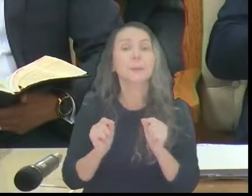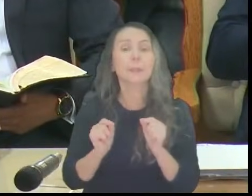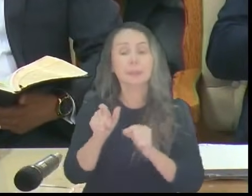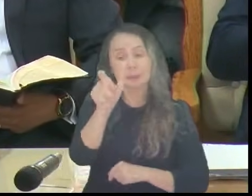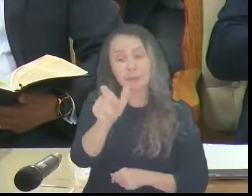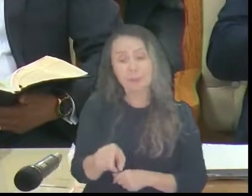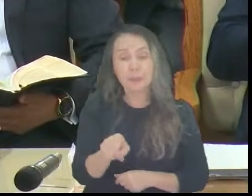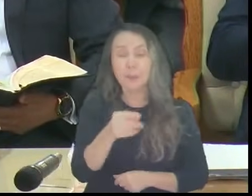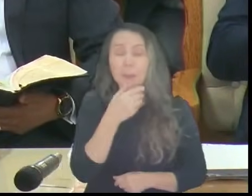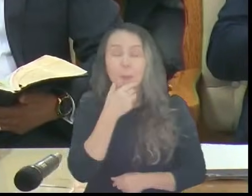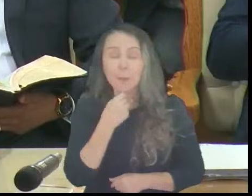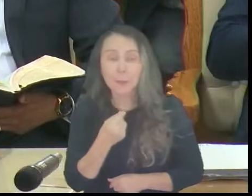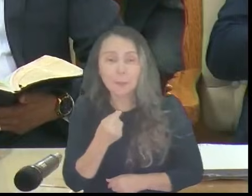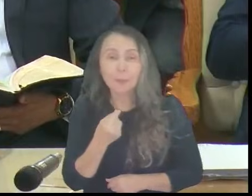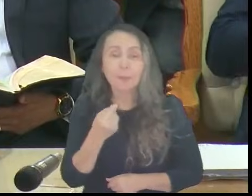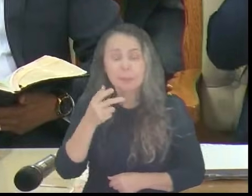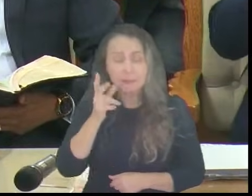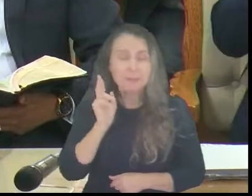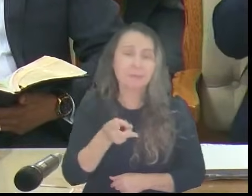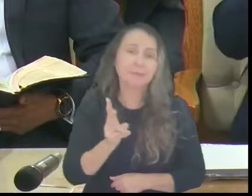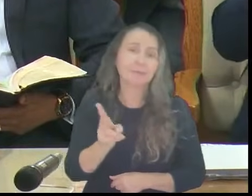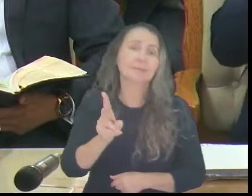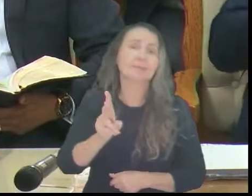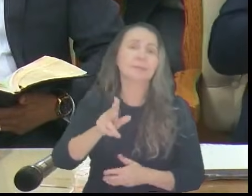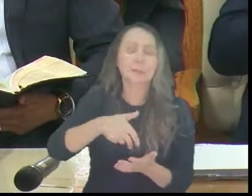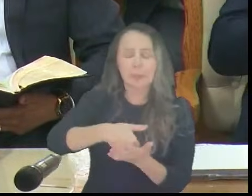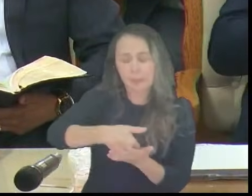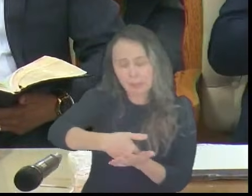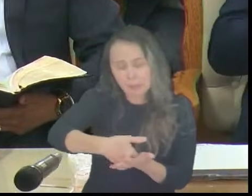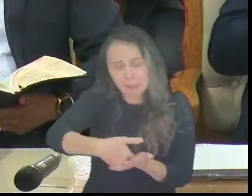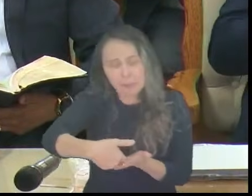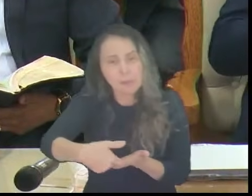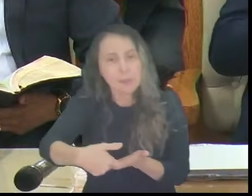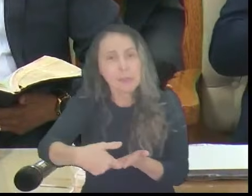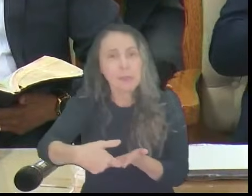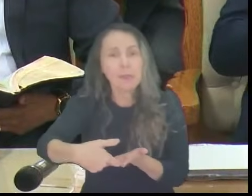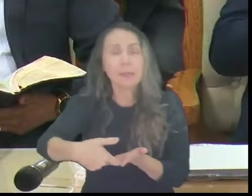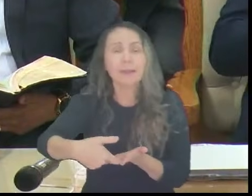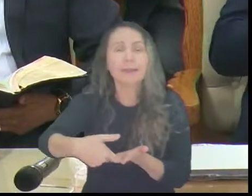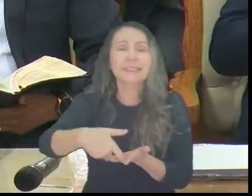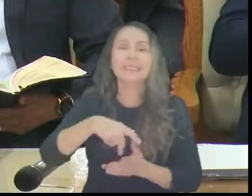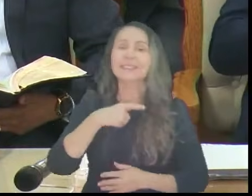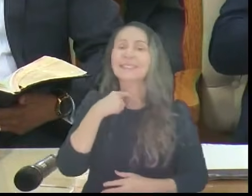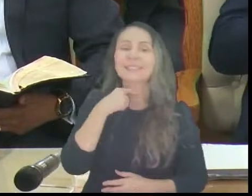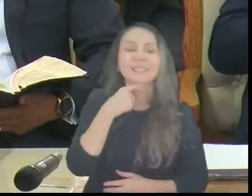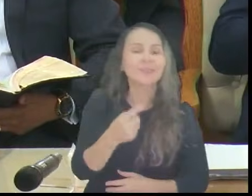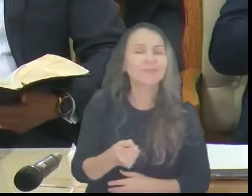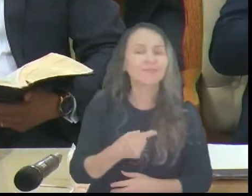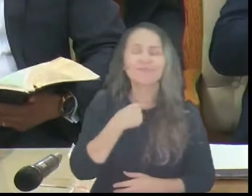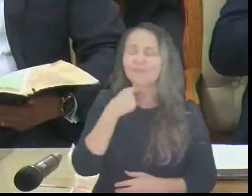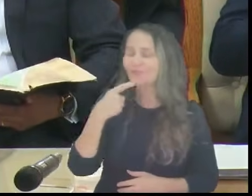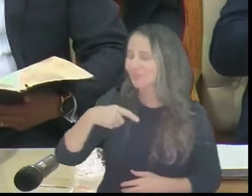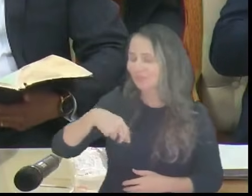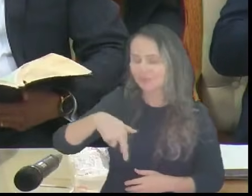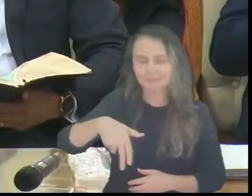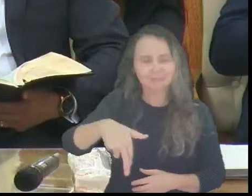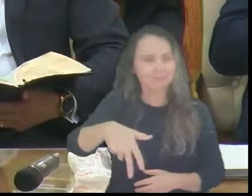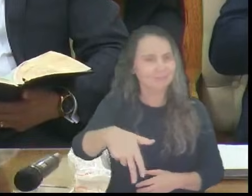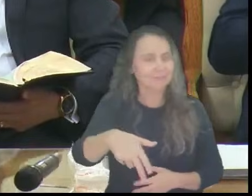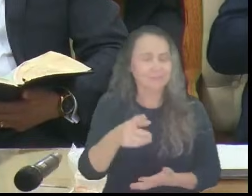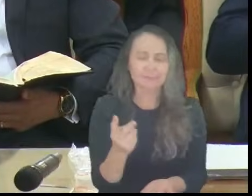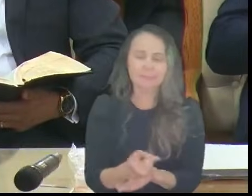irmãos? Aleijado. Veja que perversidade. Preferia continuar vendo o homem